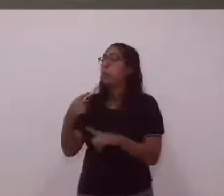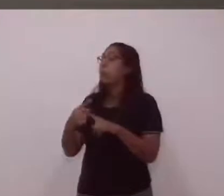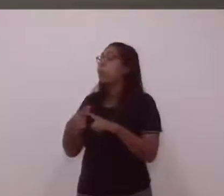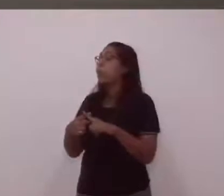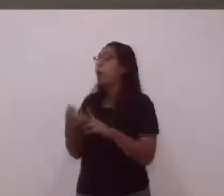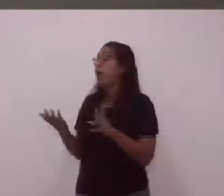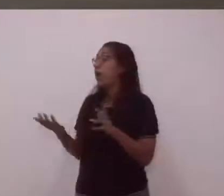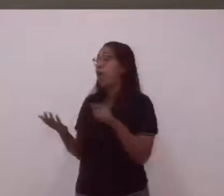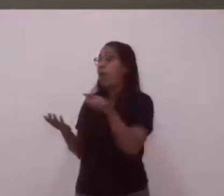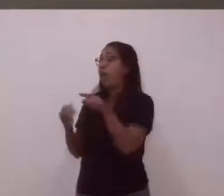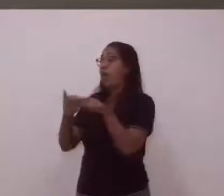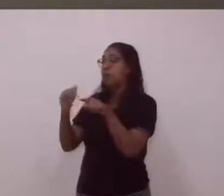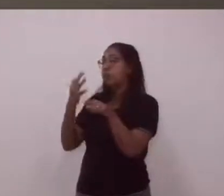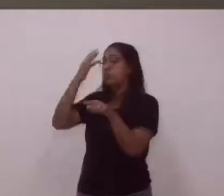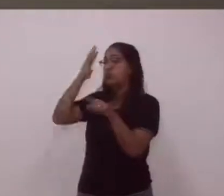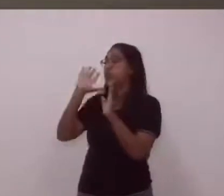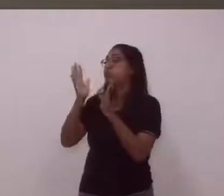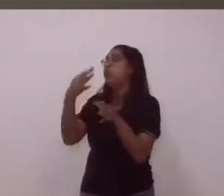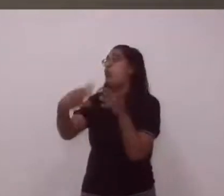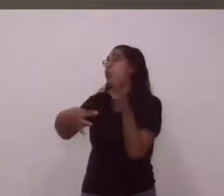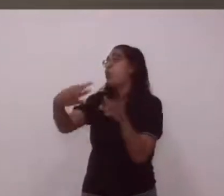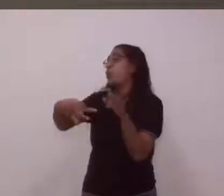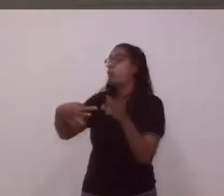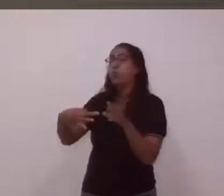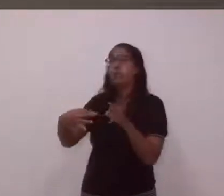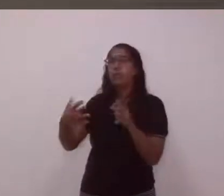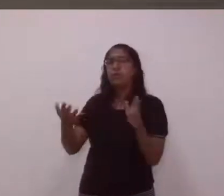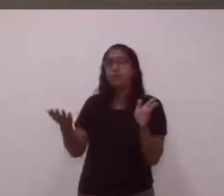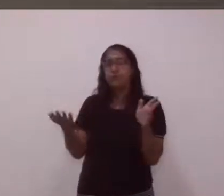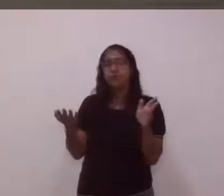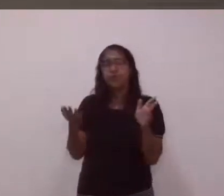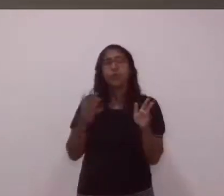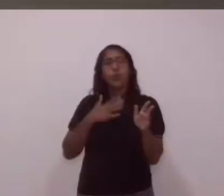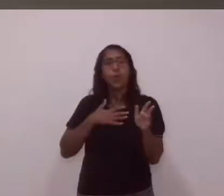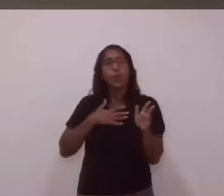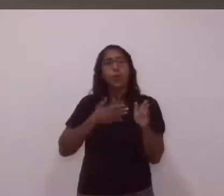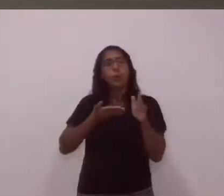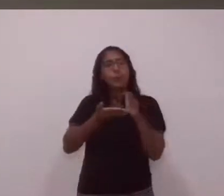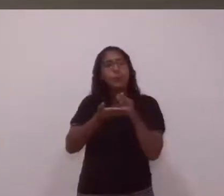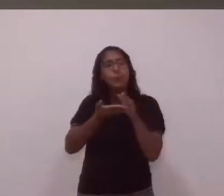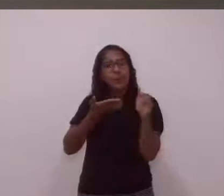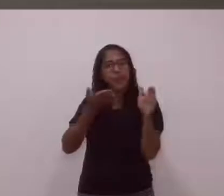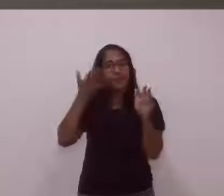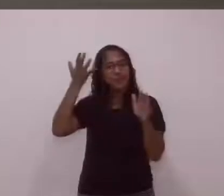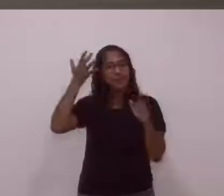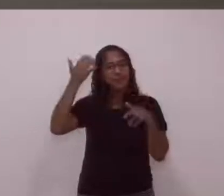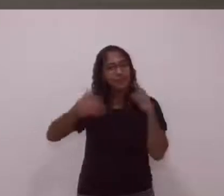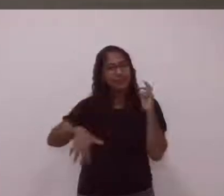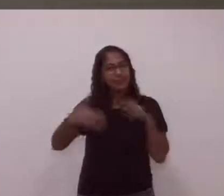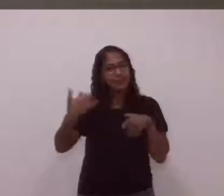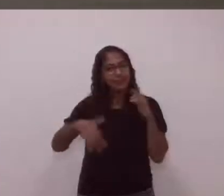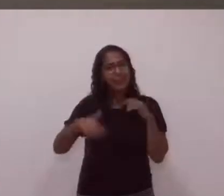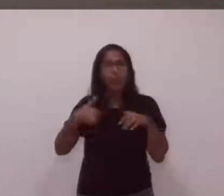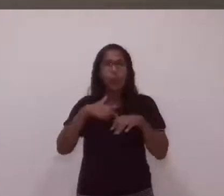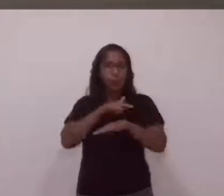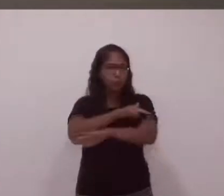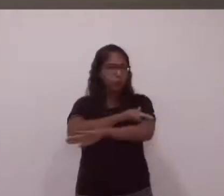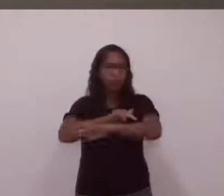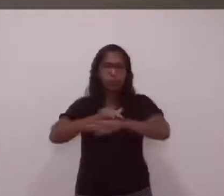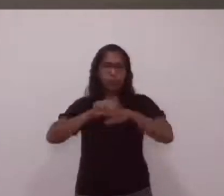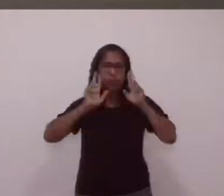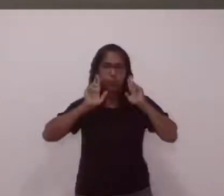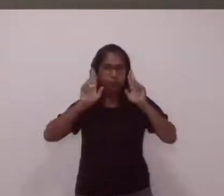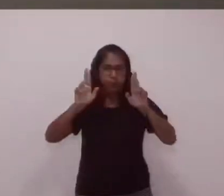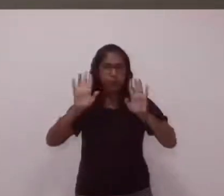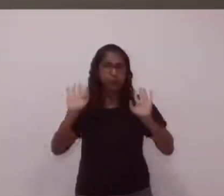para o Jaime já está na justiça né então eu quero começar o meu discurso fazendo e respeitando óbvio né a gente está aqui para discutir